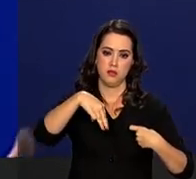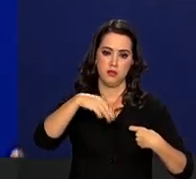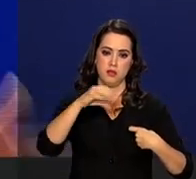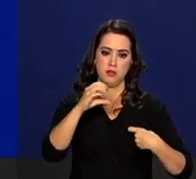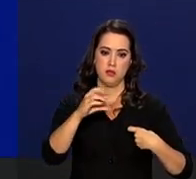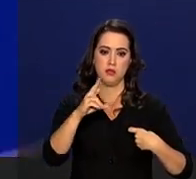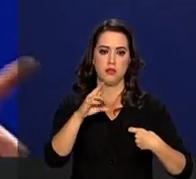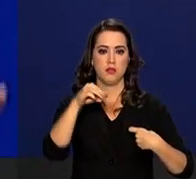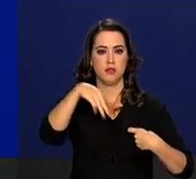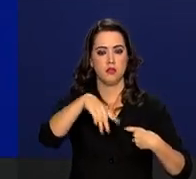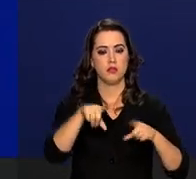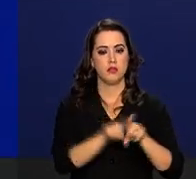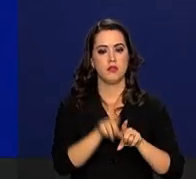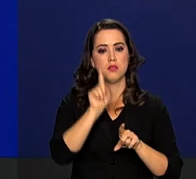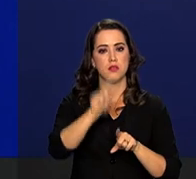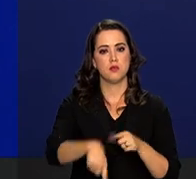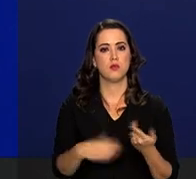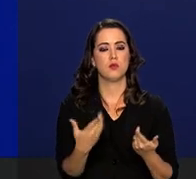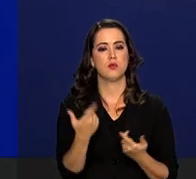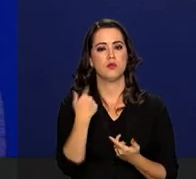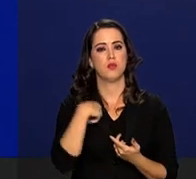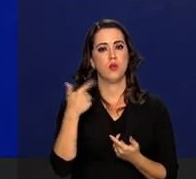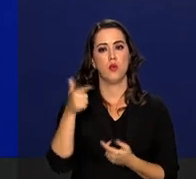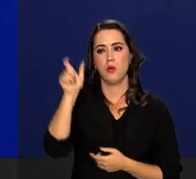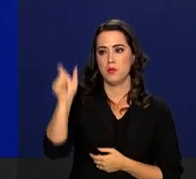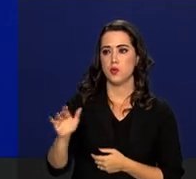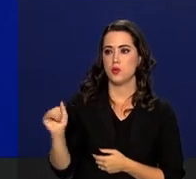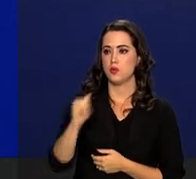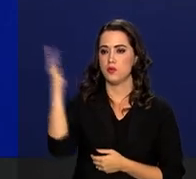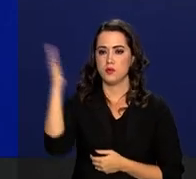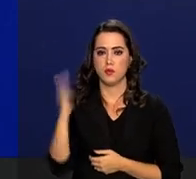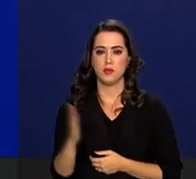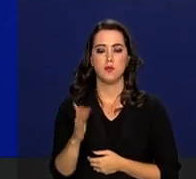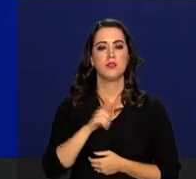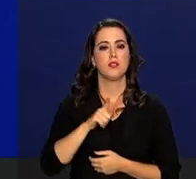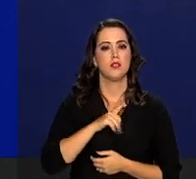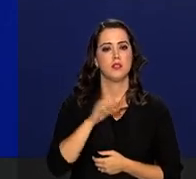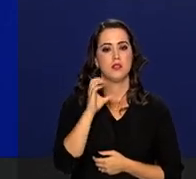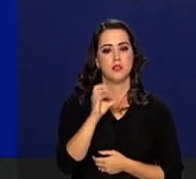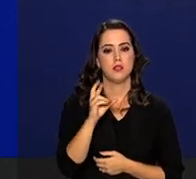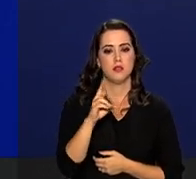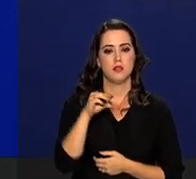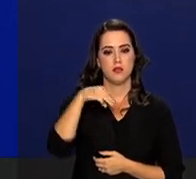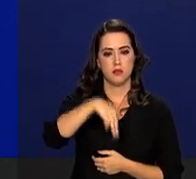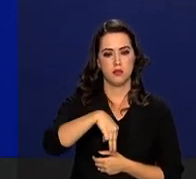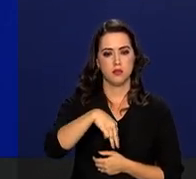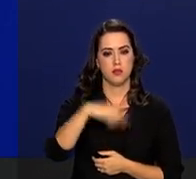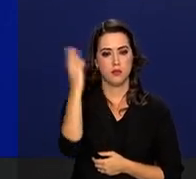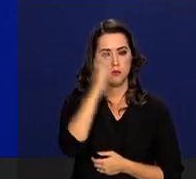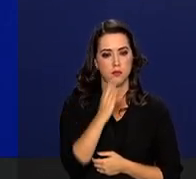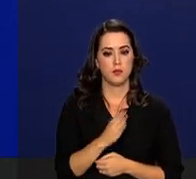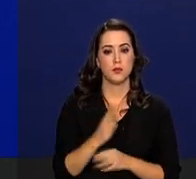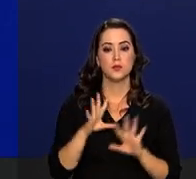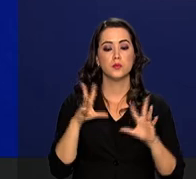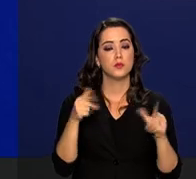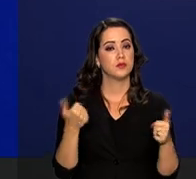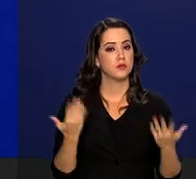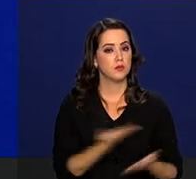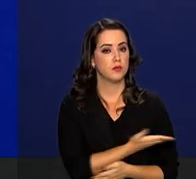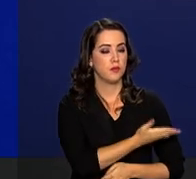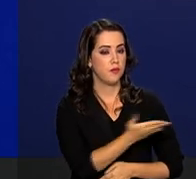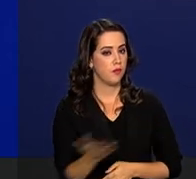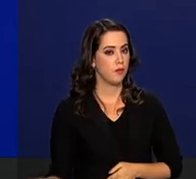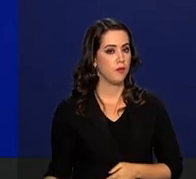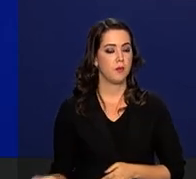obtido no estrangeiro, ou ainda médicos estrangeiros que têm o CRM brasileiro. Portanto, meus